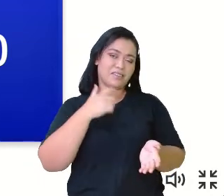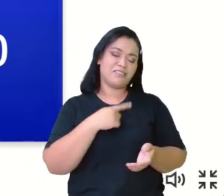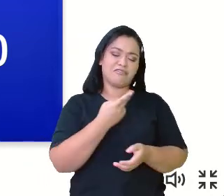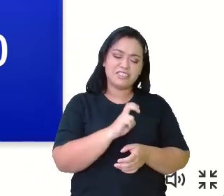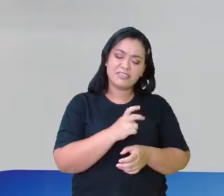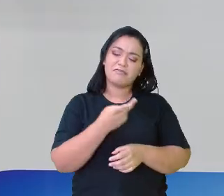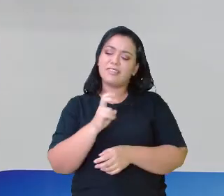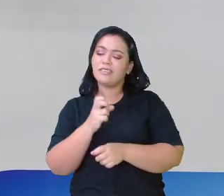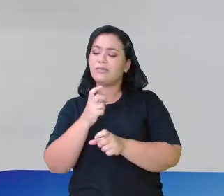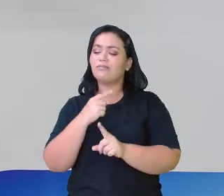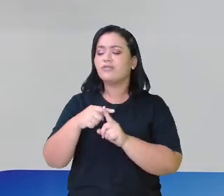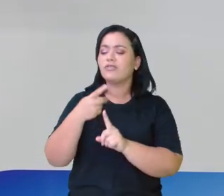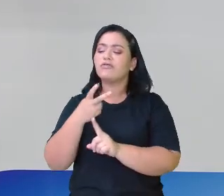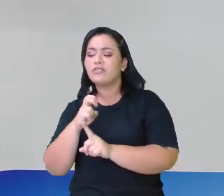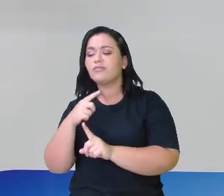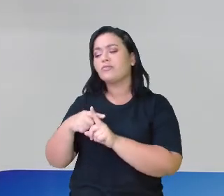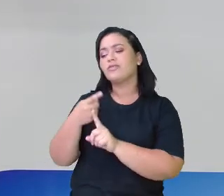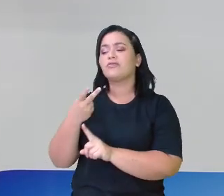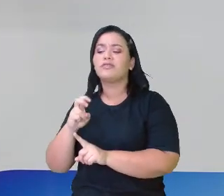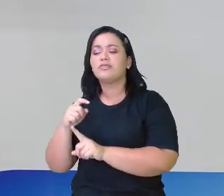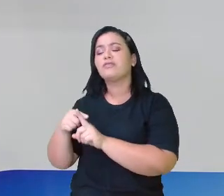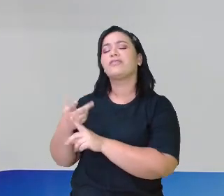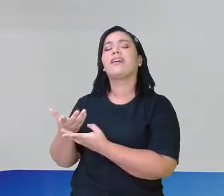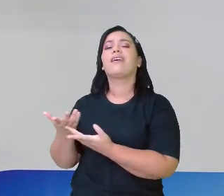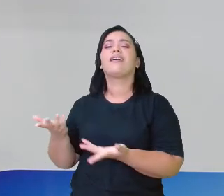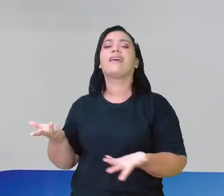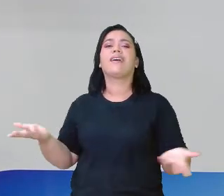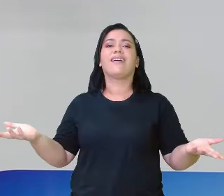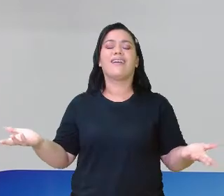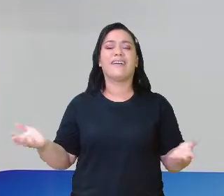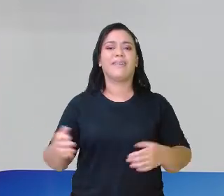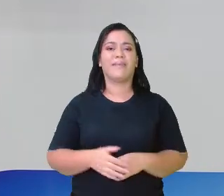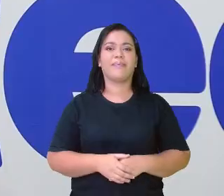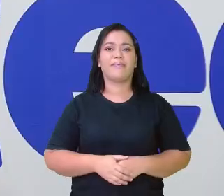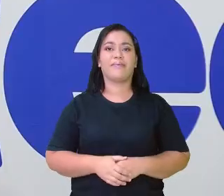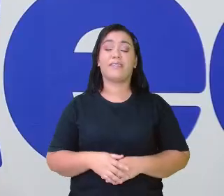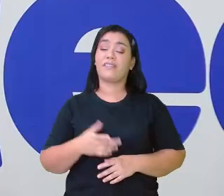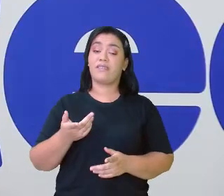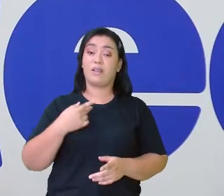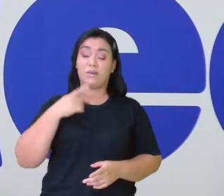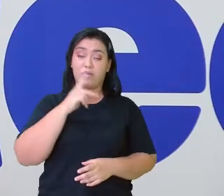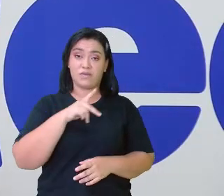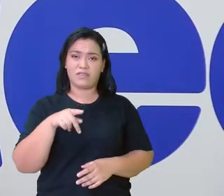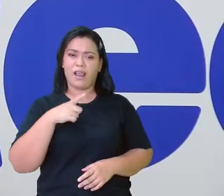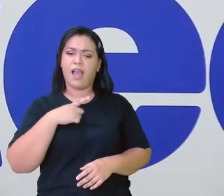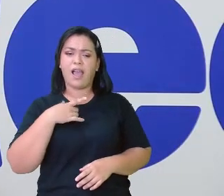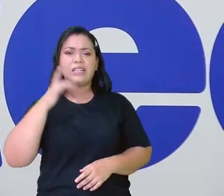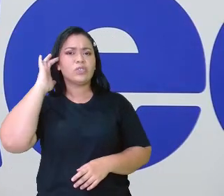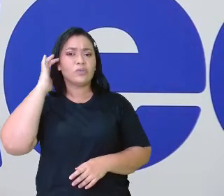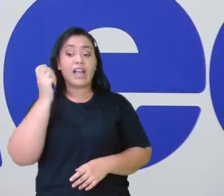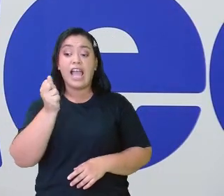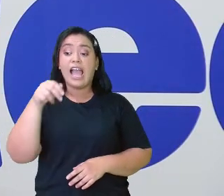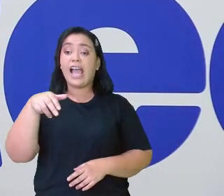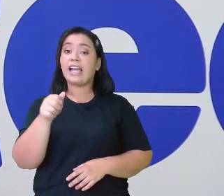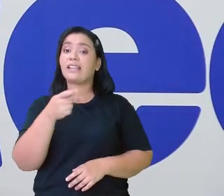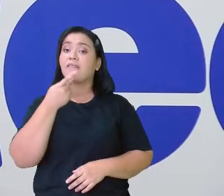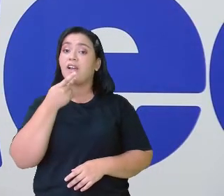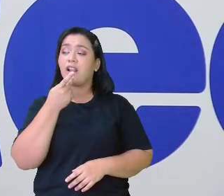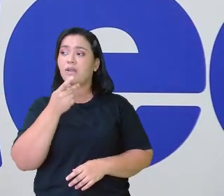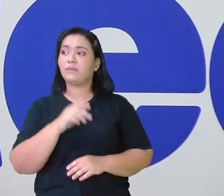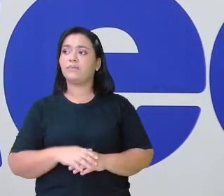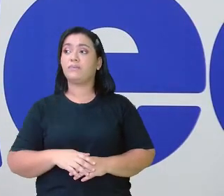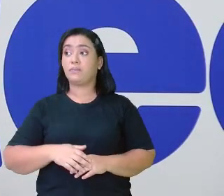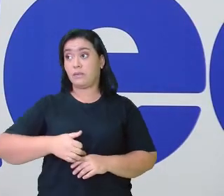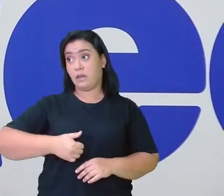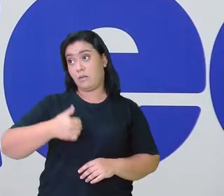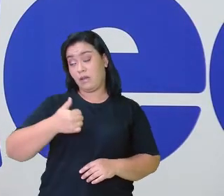deu 50. 25 mais 25 deu 50. E aí? Professora Márcia tá tendo uma dúvida aqui. Porque a Ana tá colocando... Primeiro ela